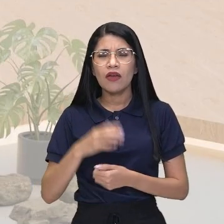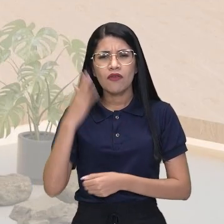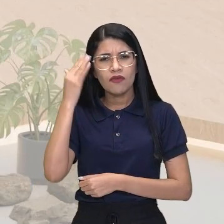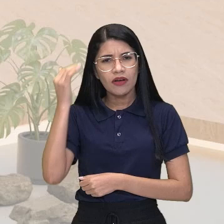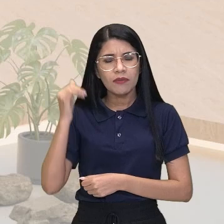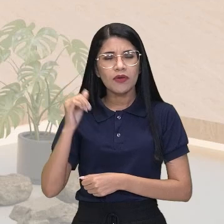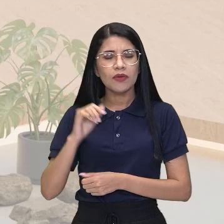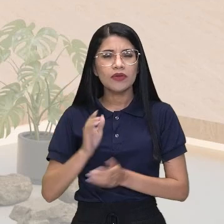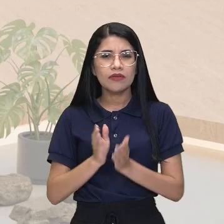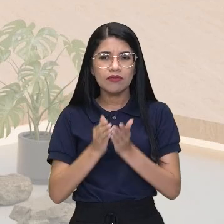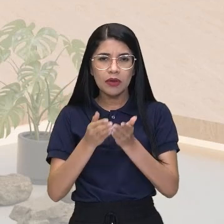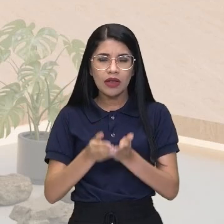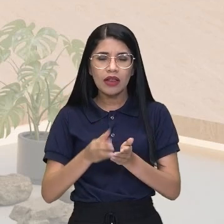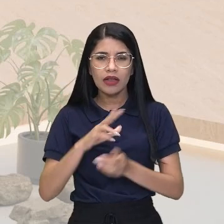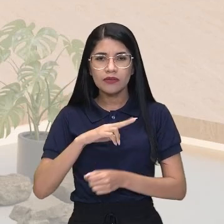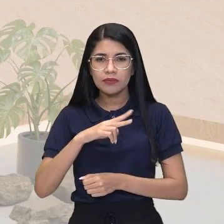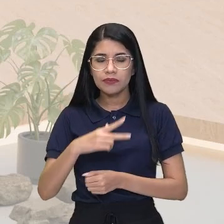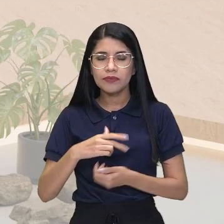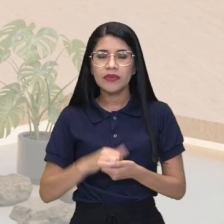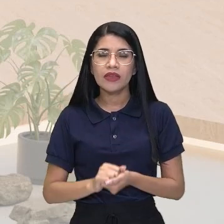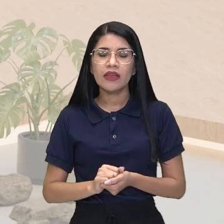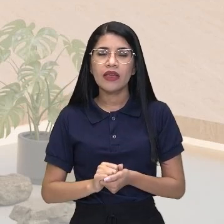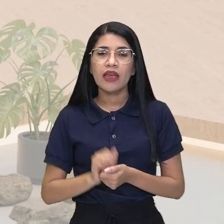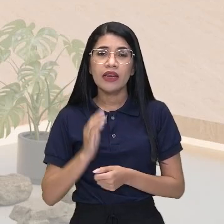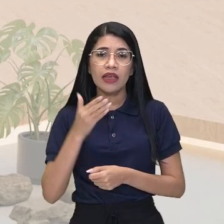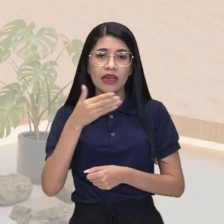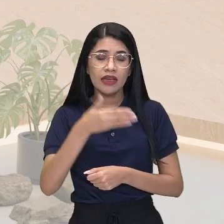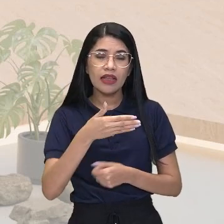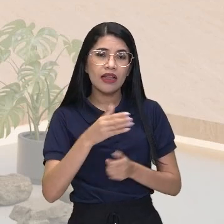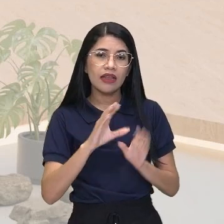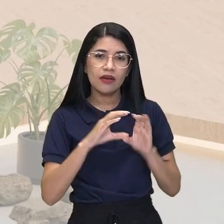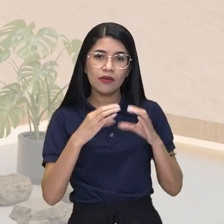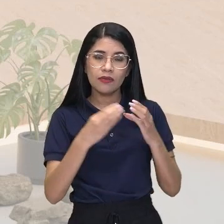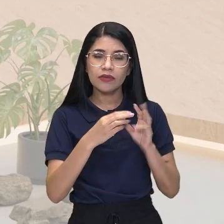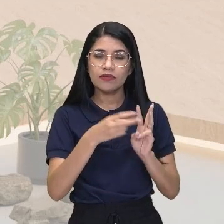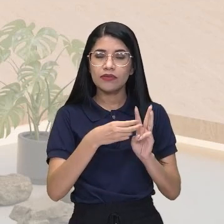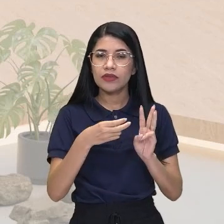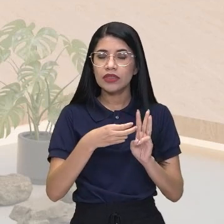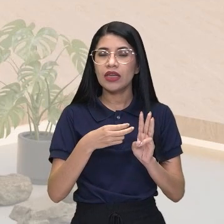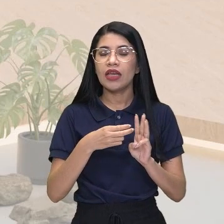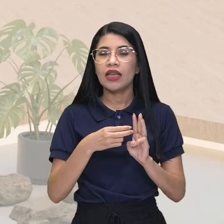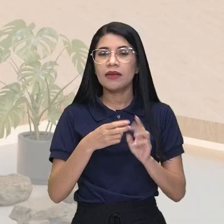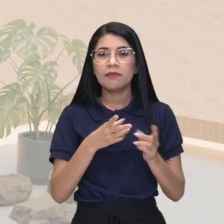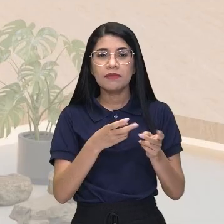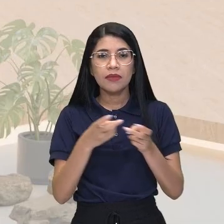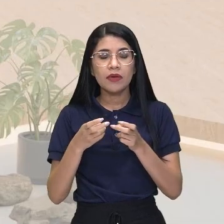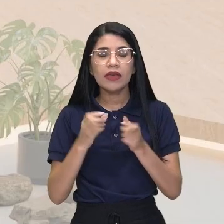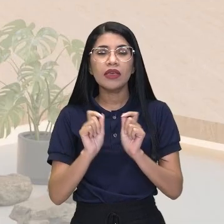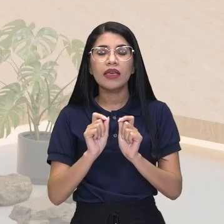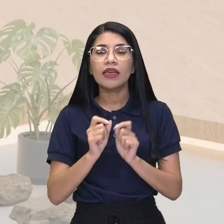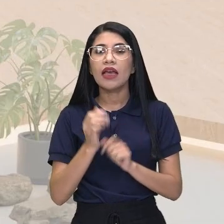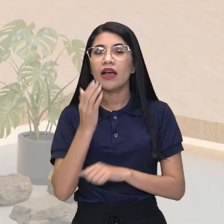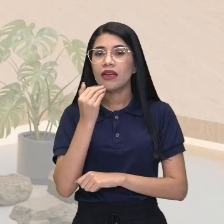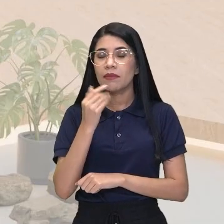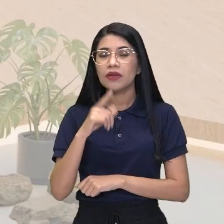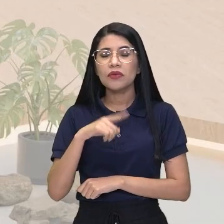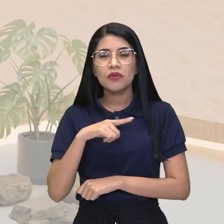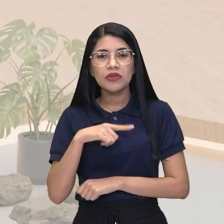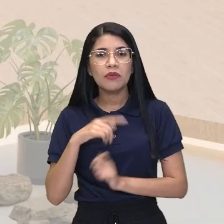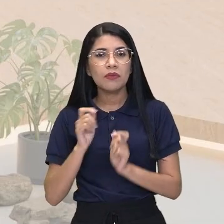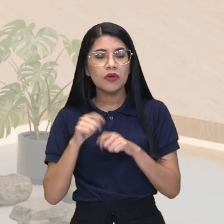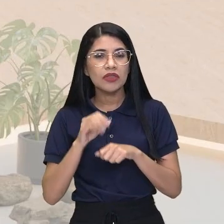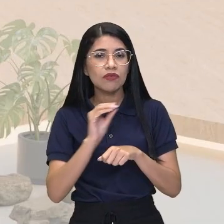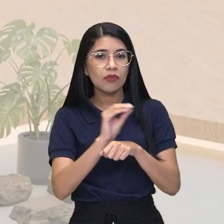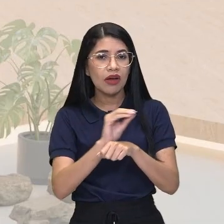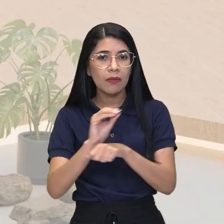dizia o seguinte, que passava por comunidades indígenas que tinha alimentos suficientes para alimentar um